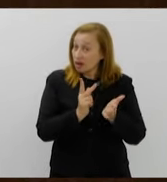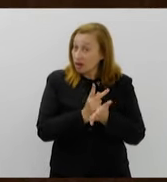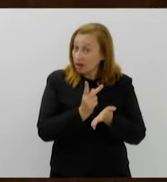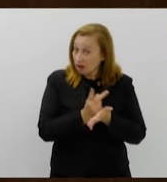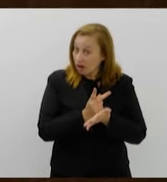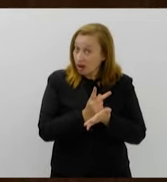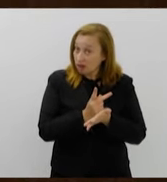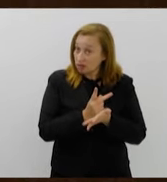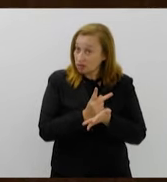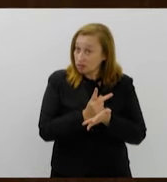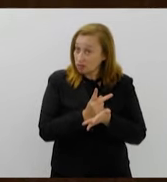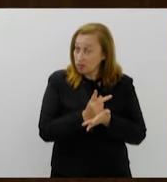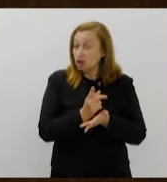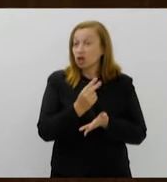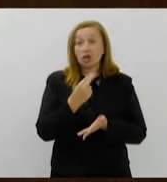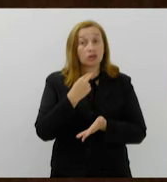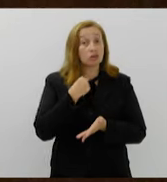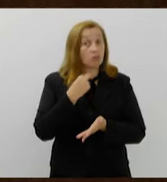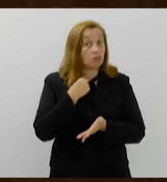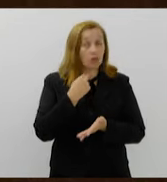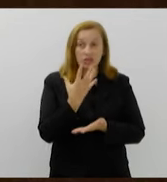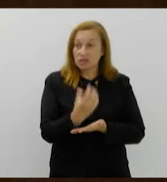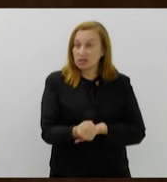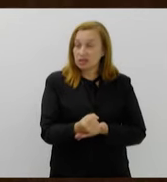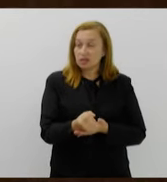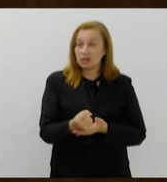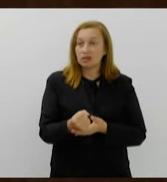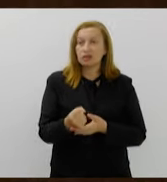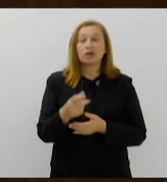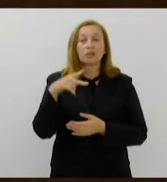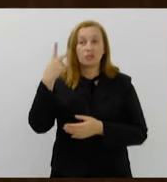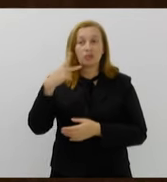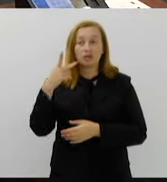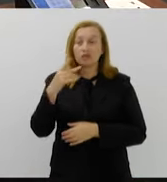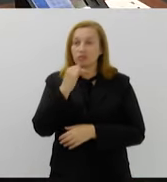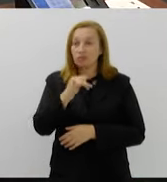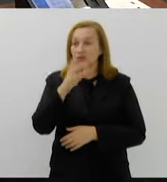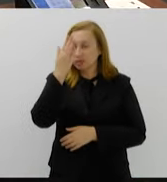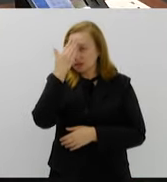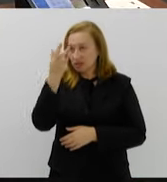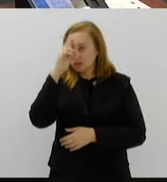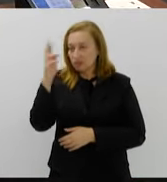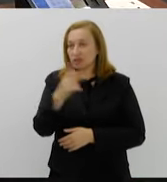deletérios e que não podem ser aceitos pelo Parlamento Fluminense Obrigado